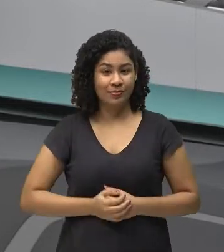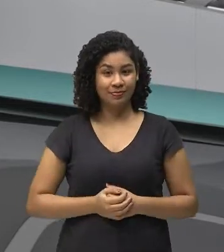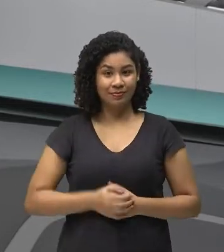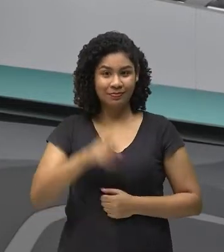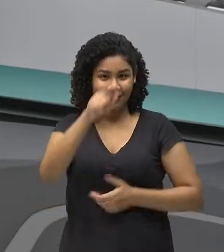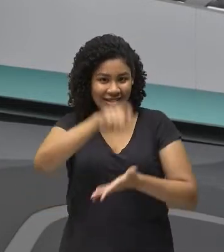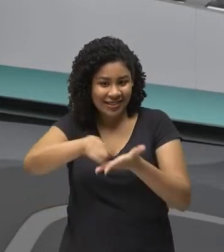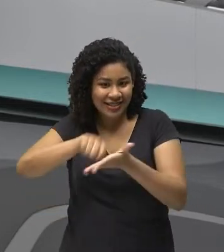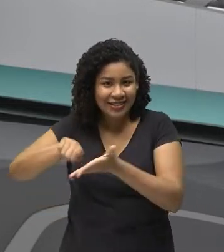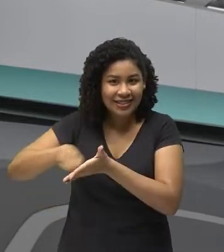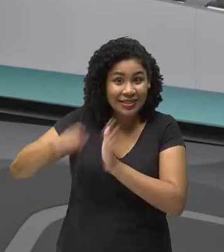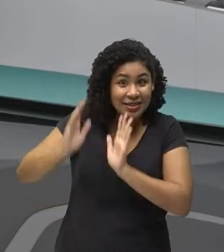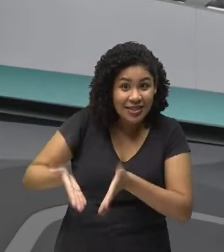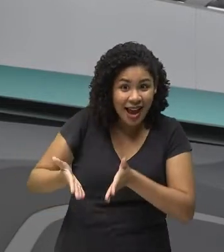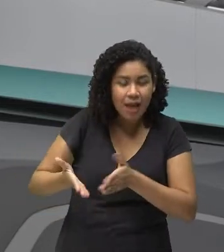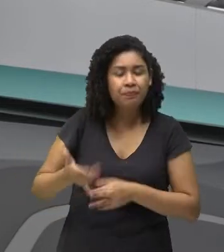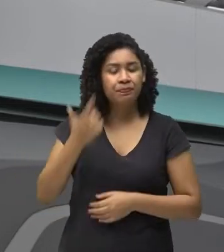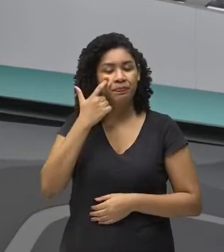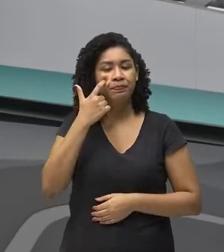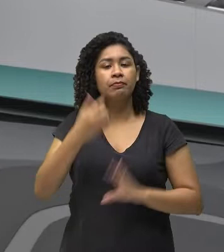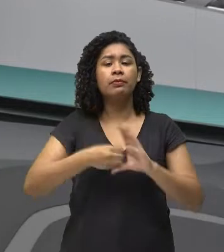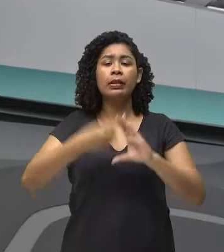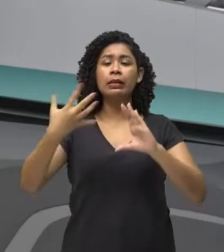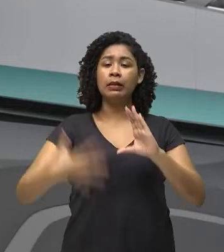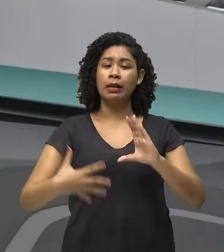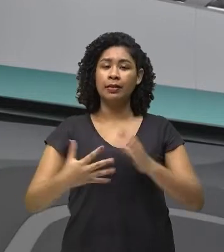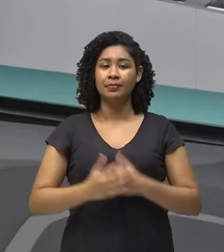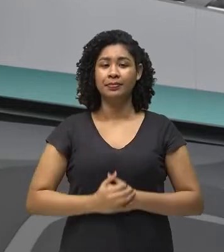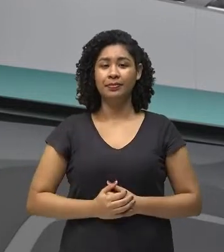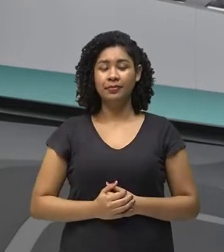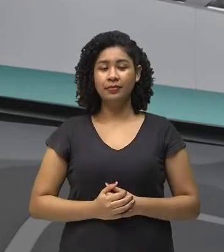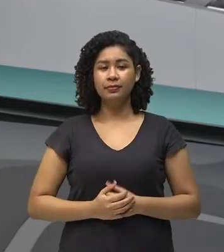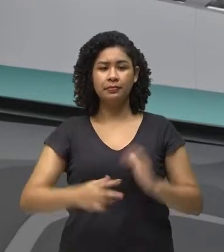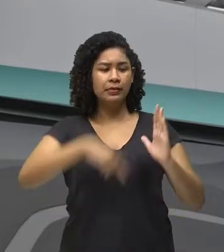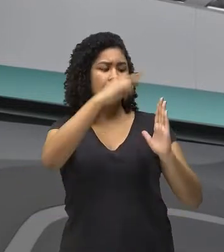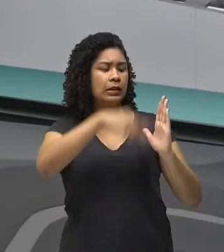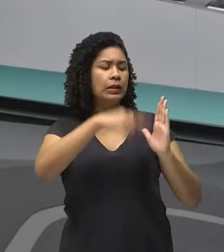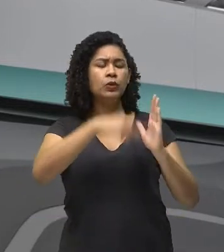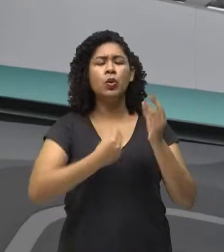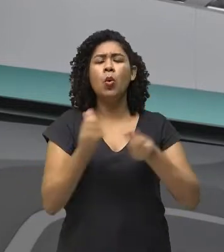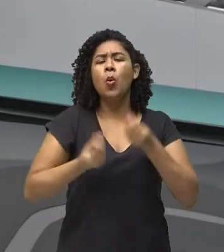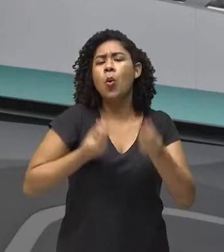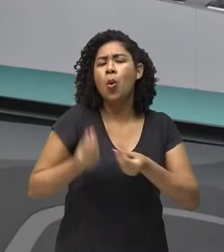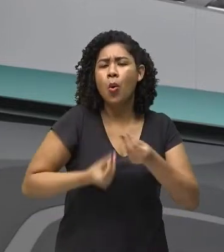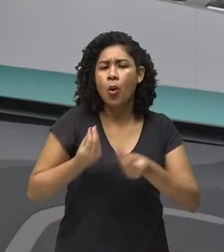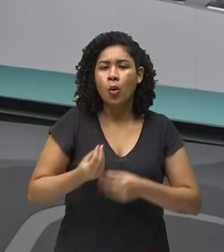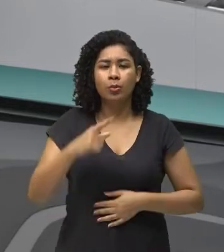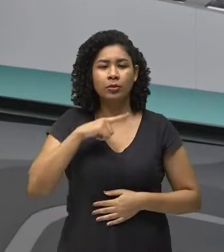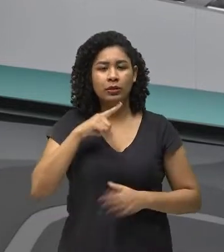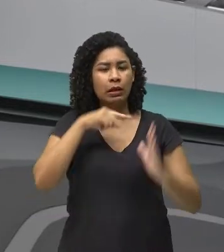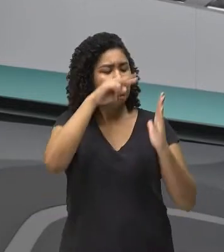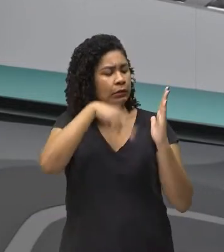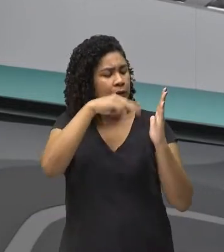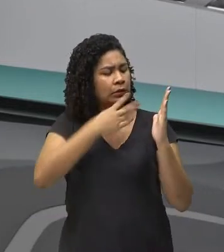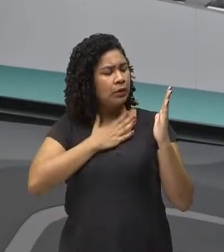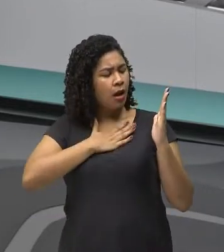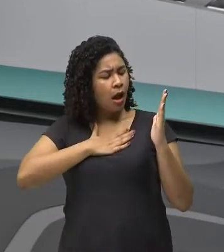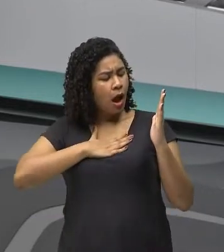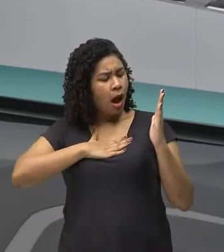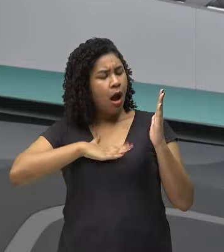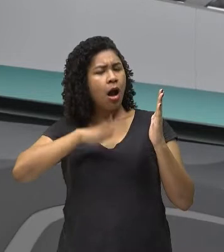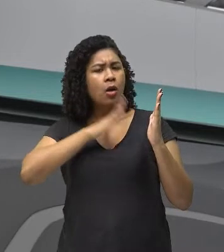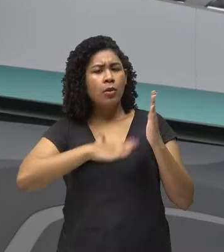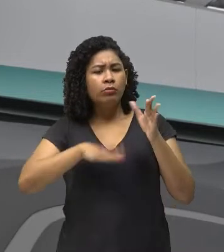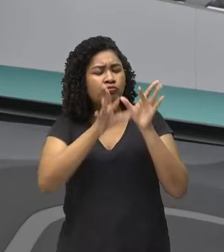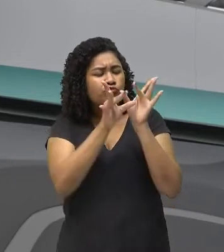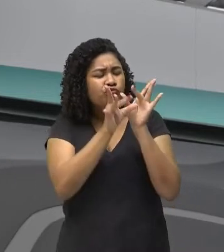né? Características, skimming. Como é que é essa leitura do skimming? ter devagar, por